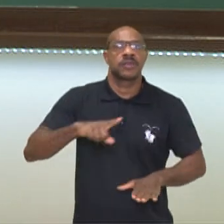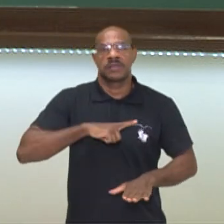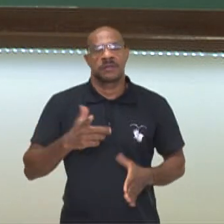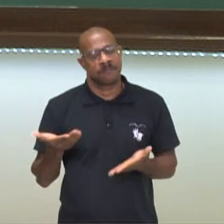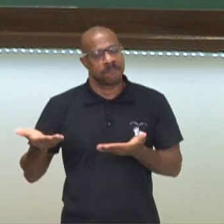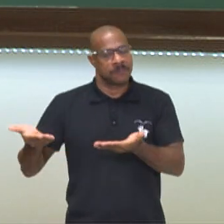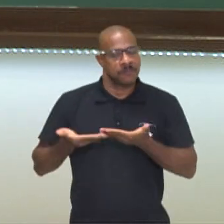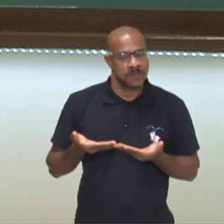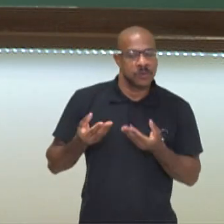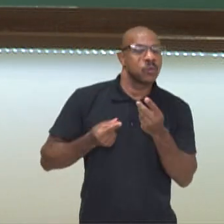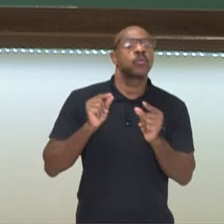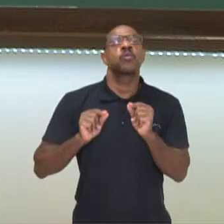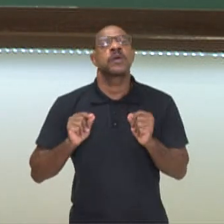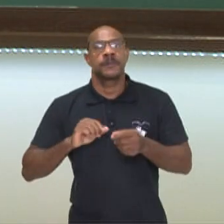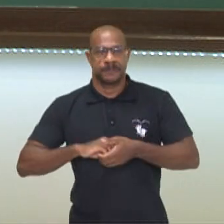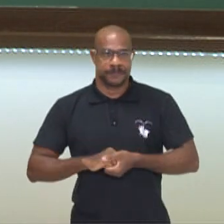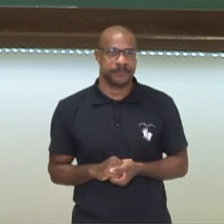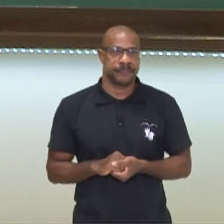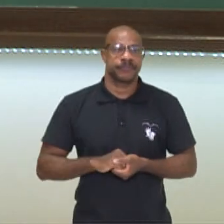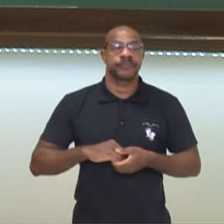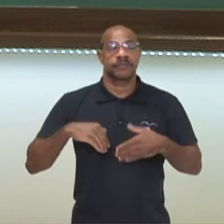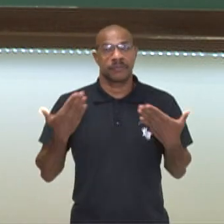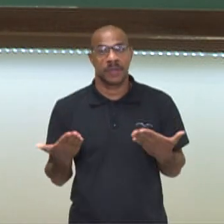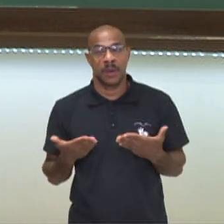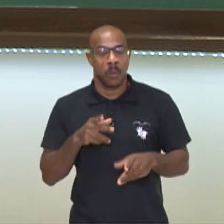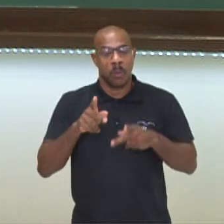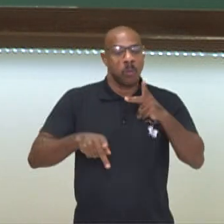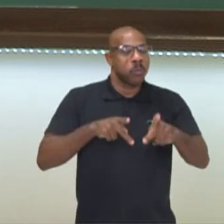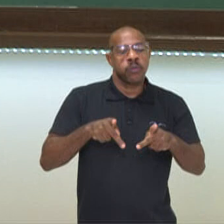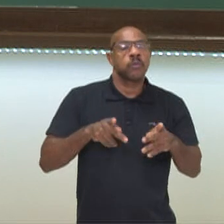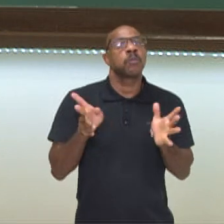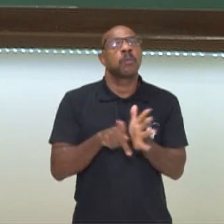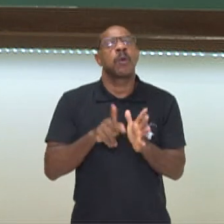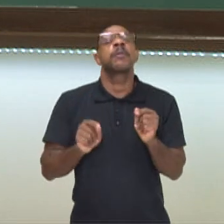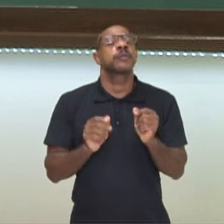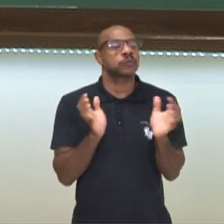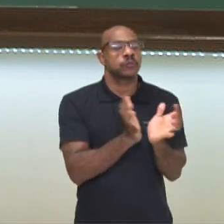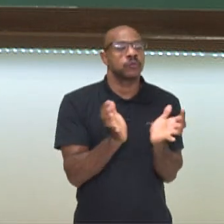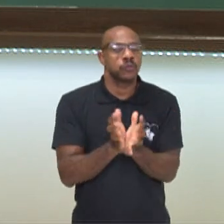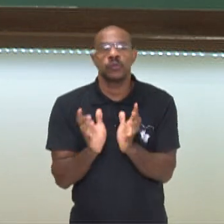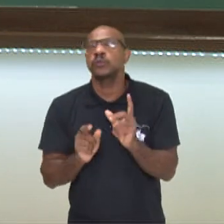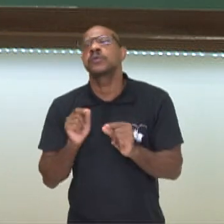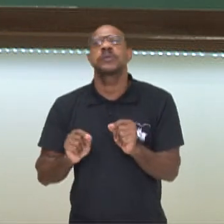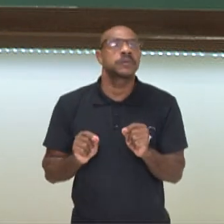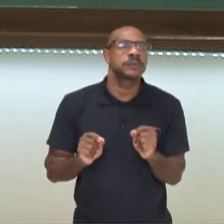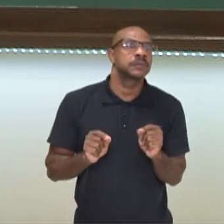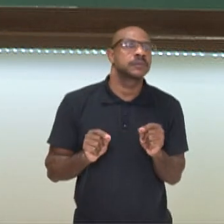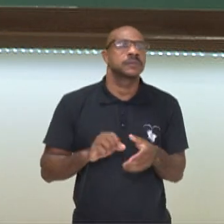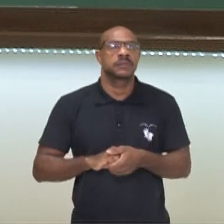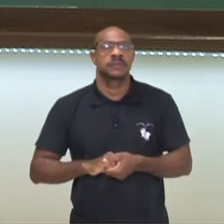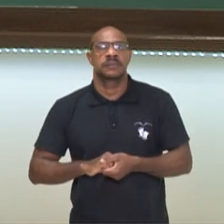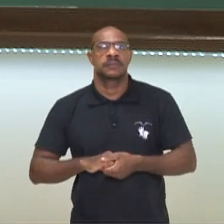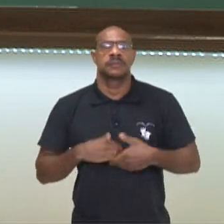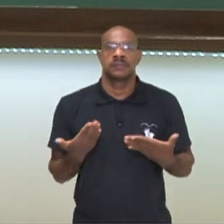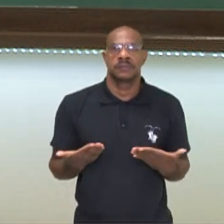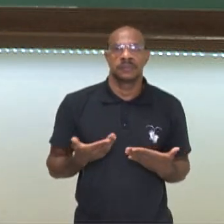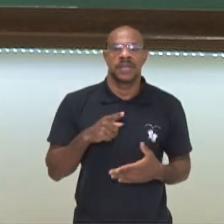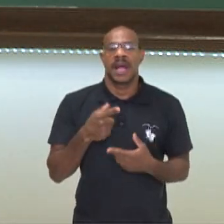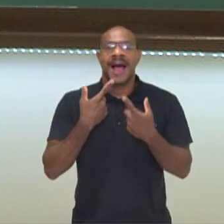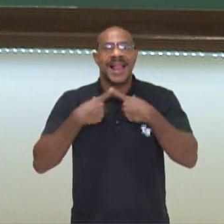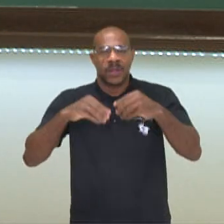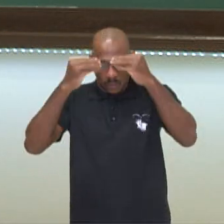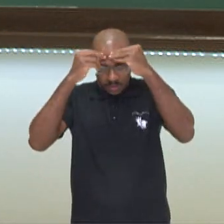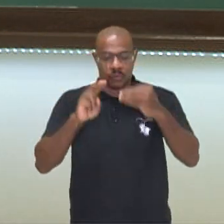bem-vinda, não é? Então é o público-alvo que decide para quem que vai decidir a tua